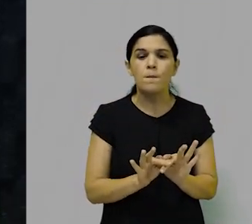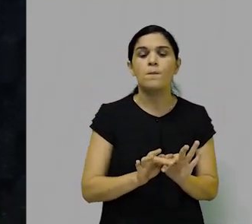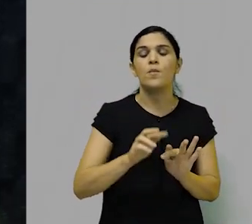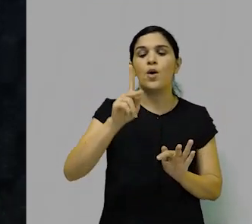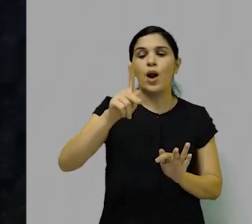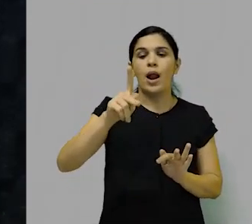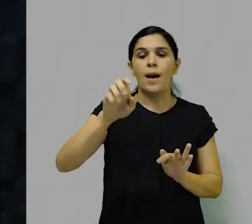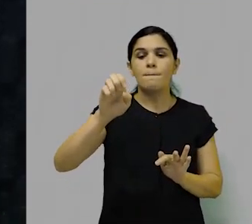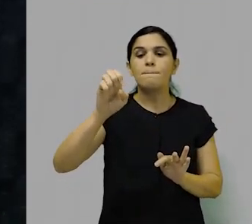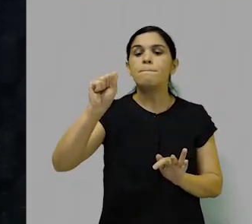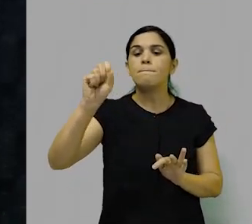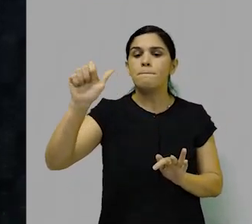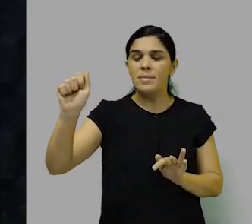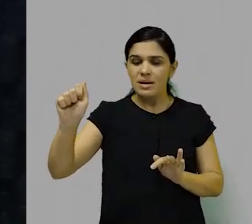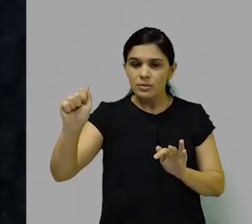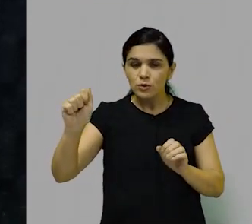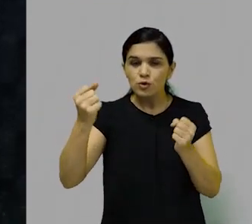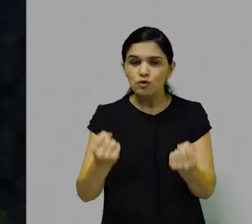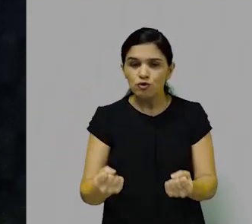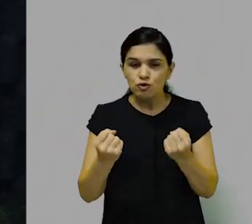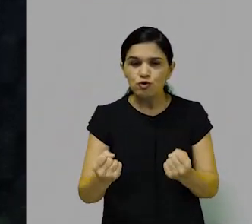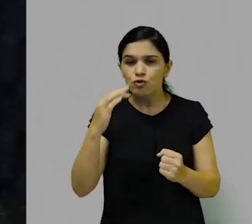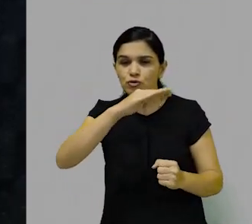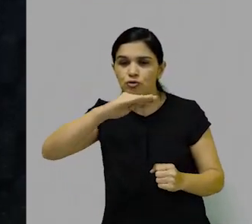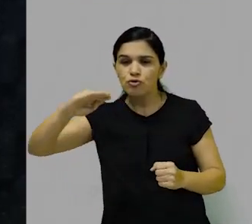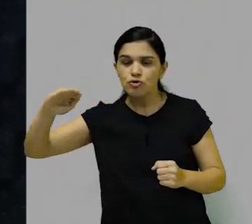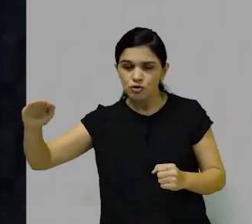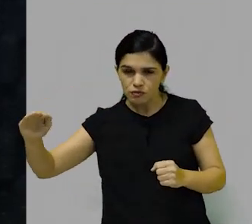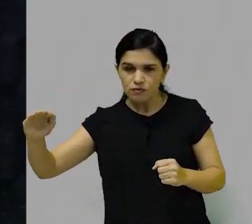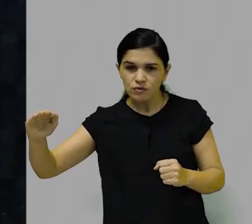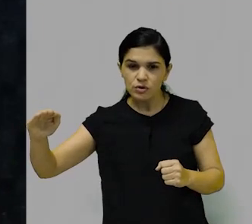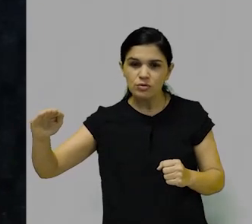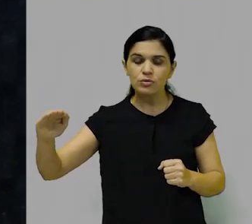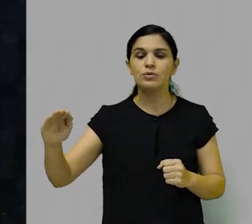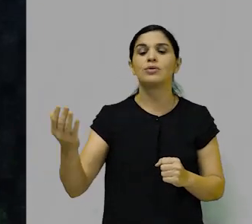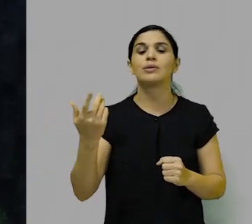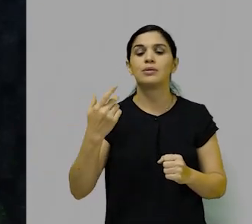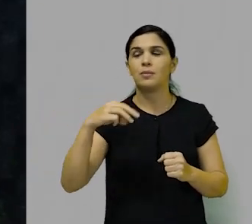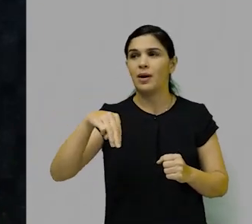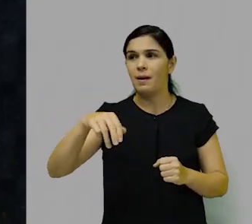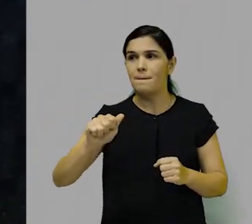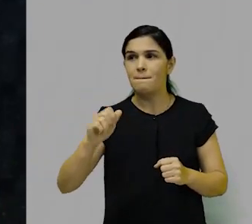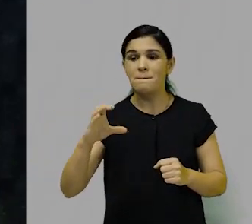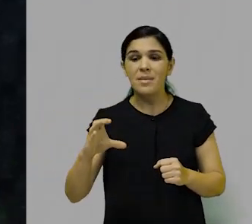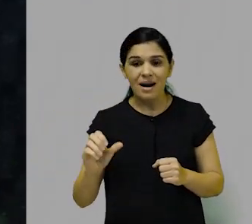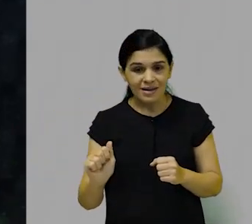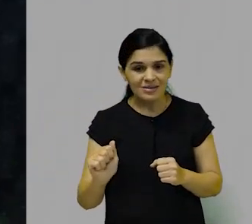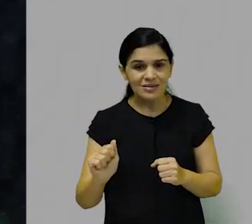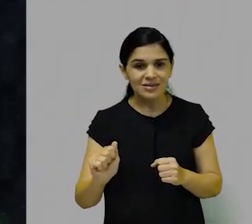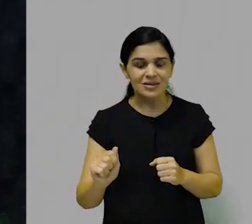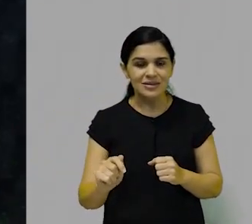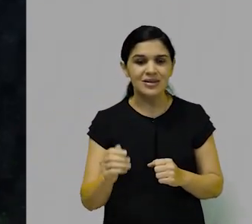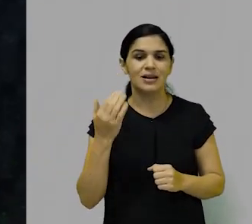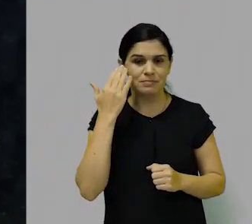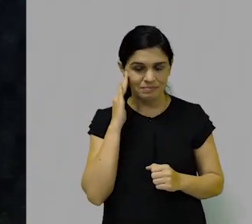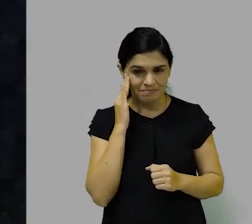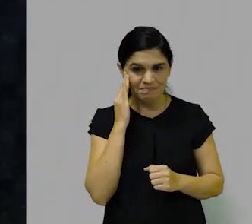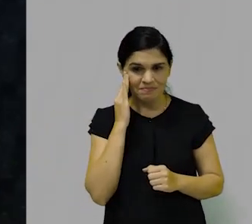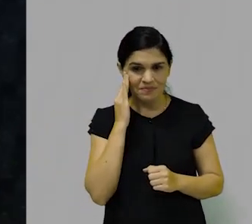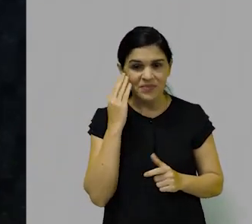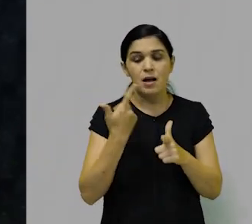se autoavaliam com excesso de peso, ainda que estejam abaixo do peso ideal.